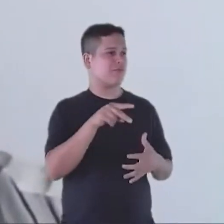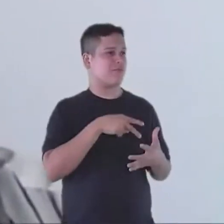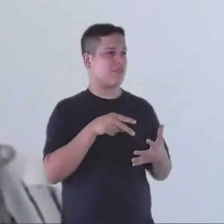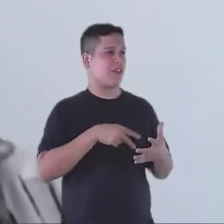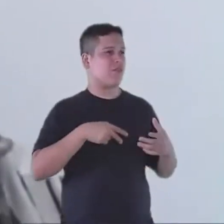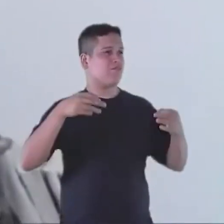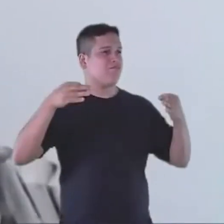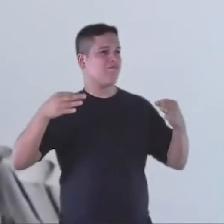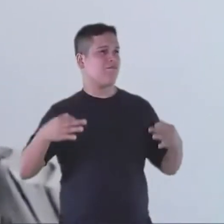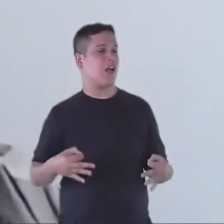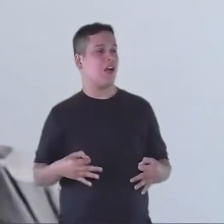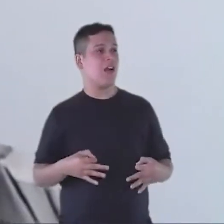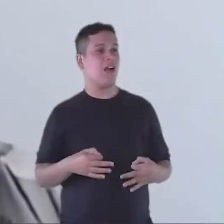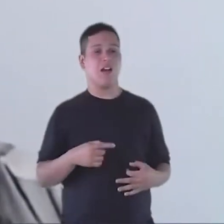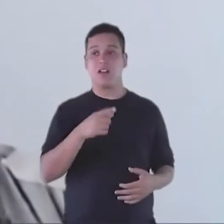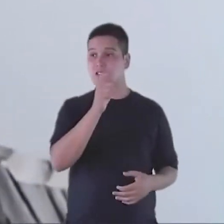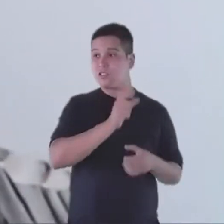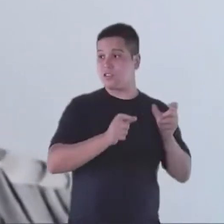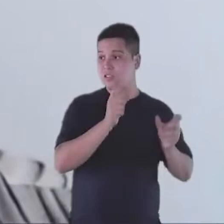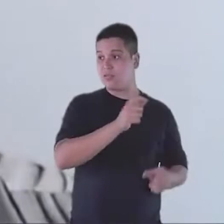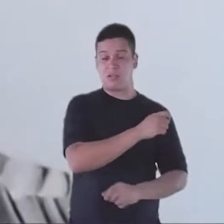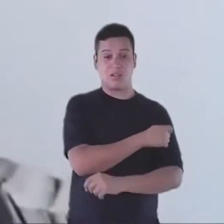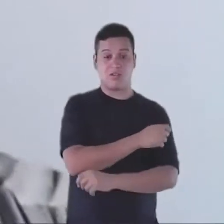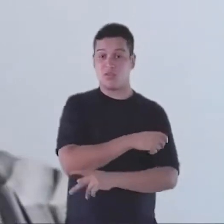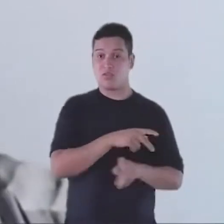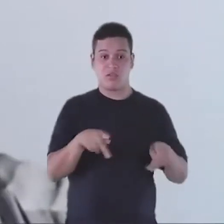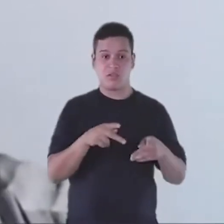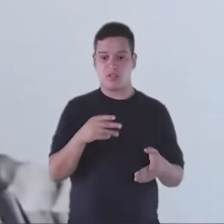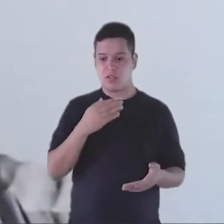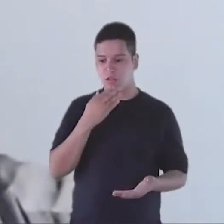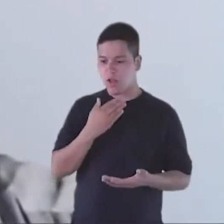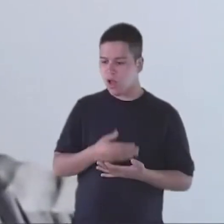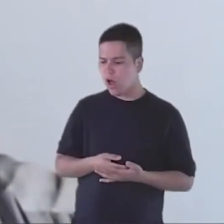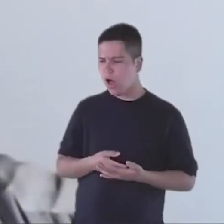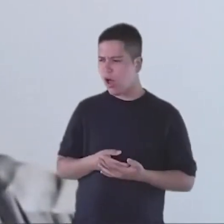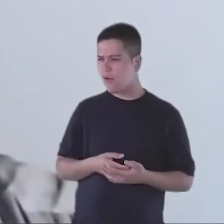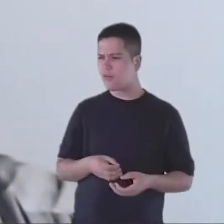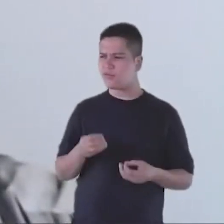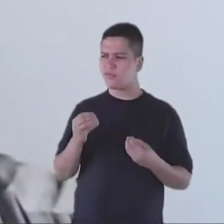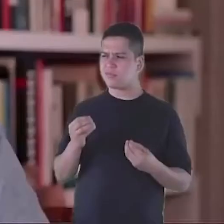Todas as palavras. Aí todo mundo, o professor pensou que eu estava colando.